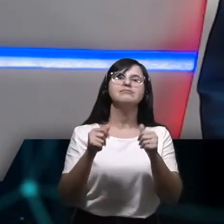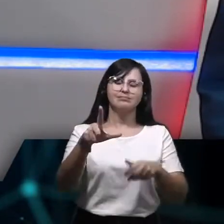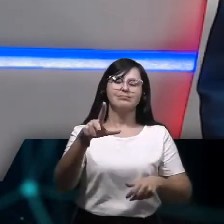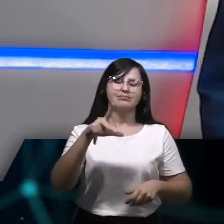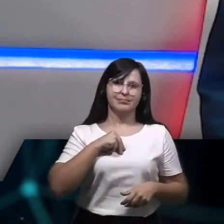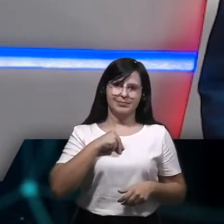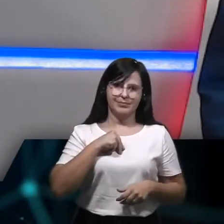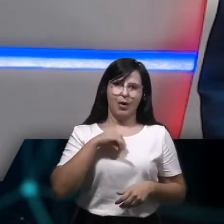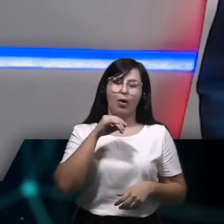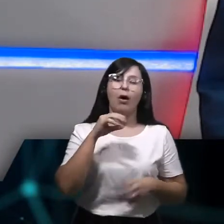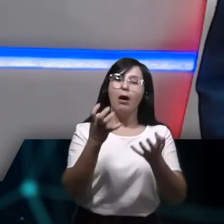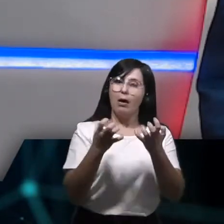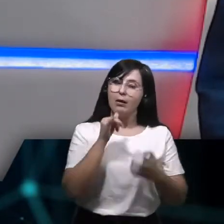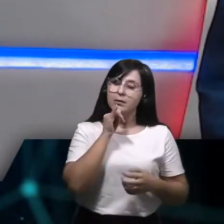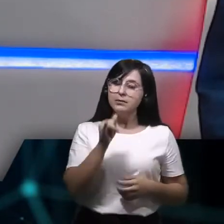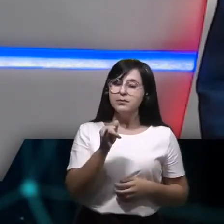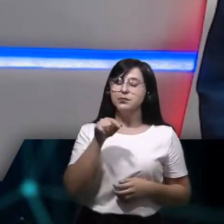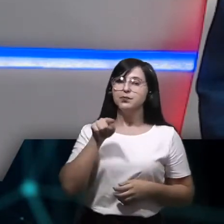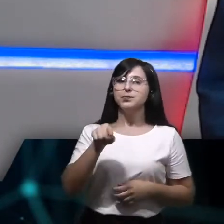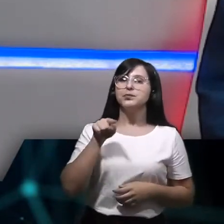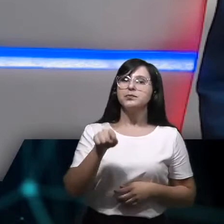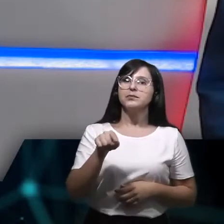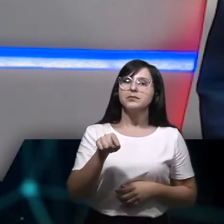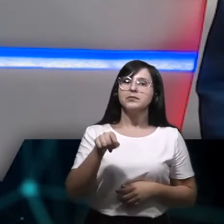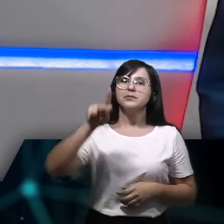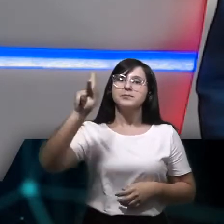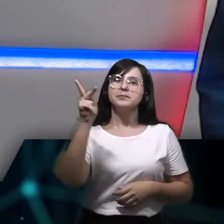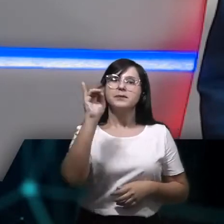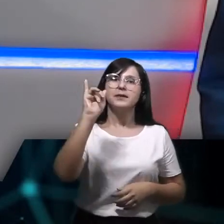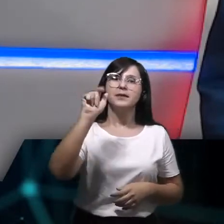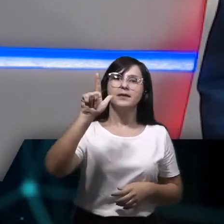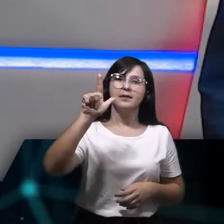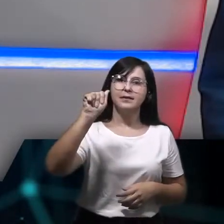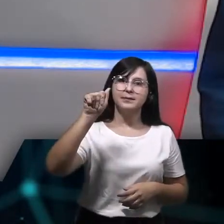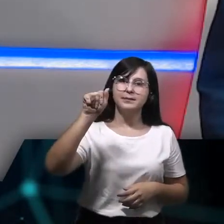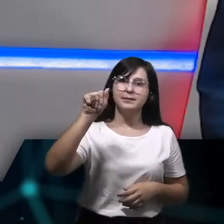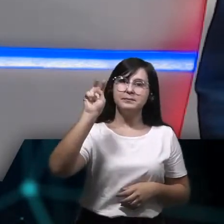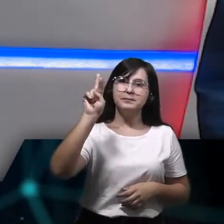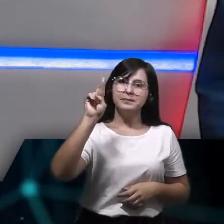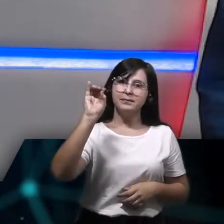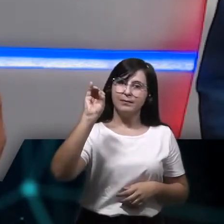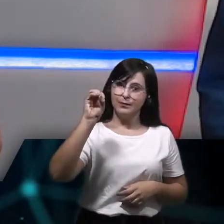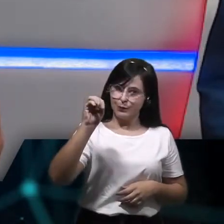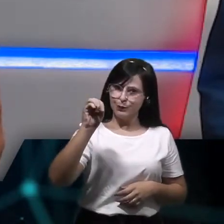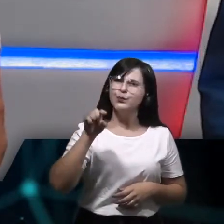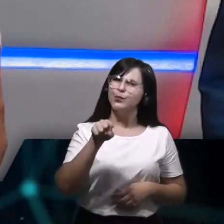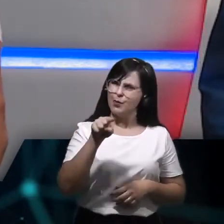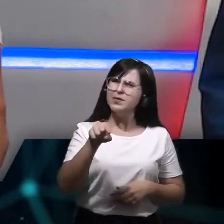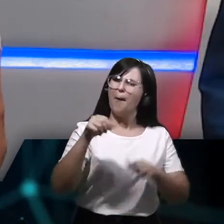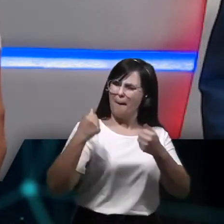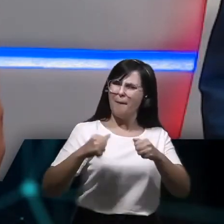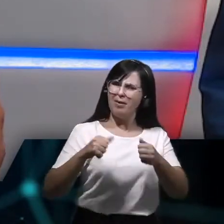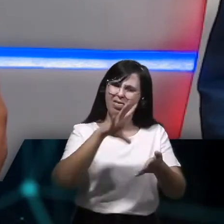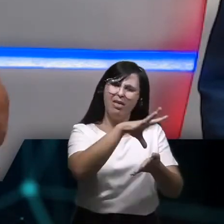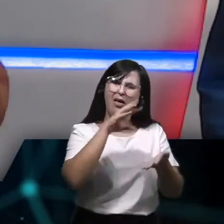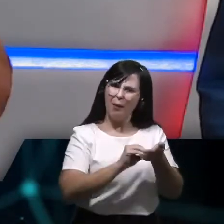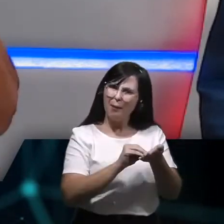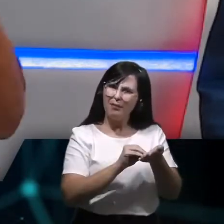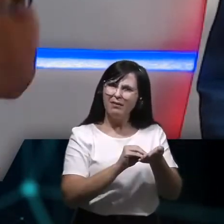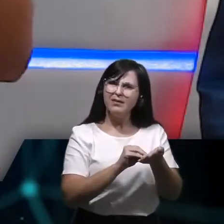quero lhe dizer mais, senhor Hilário Paulo, eu acho que o senhor deveria copiar para